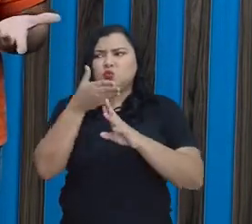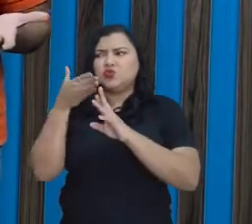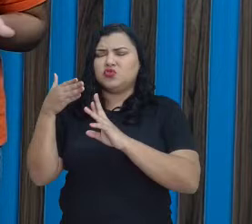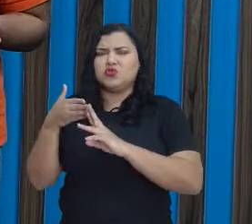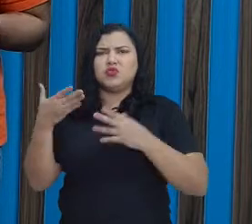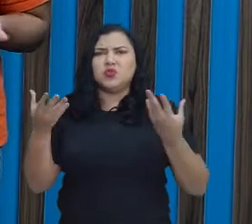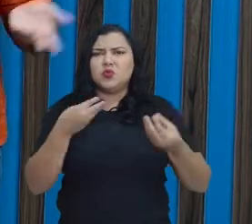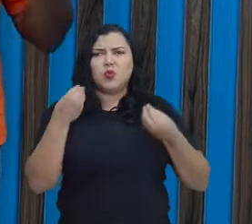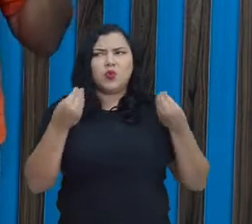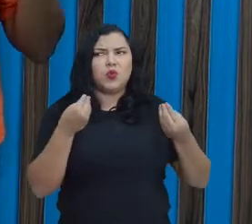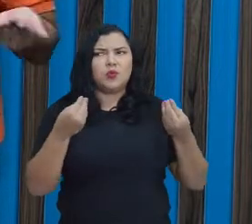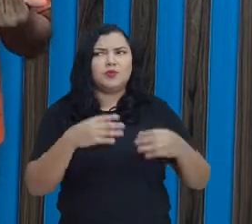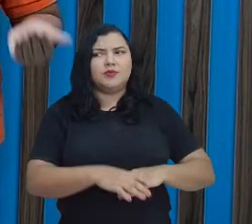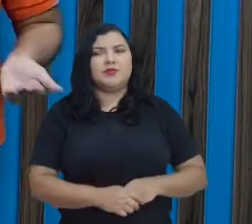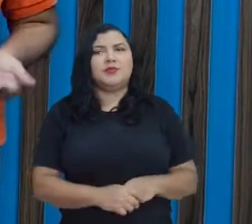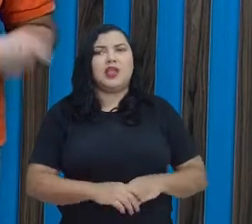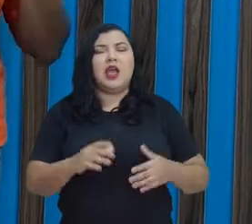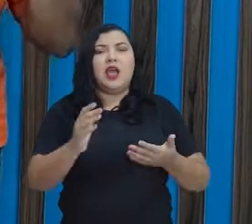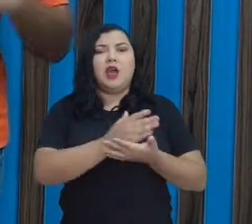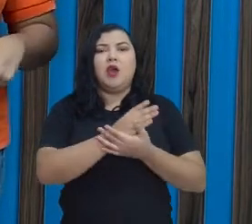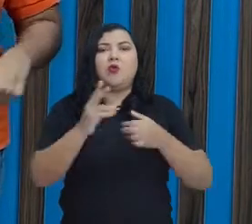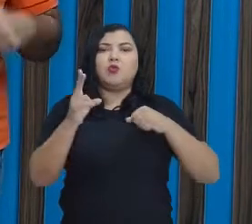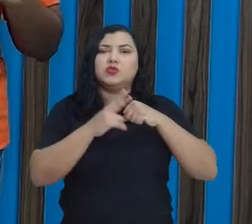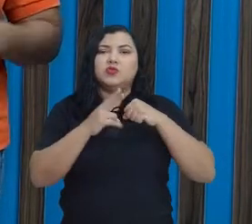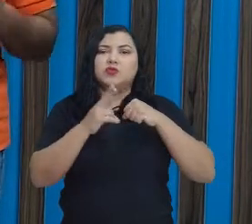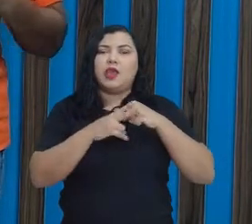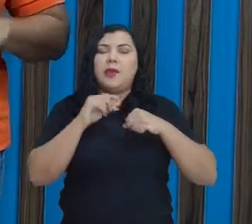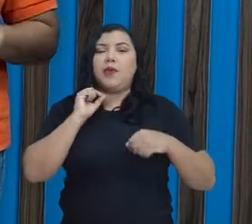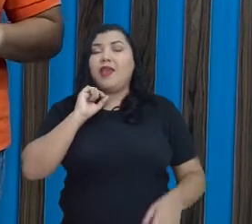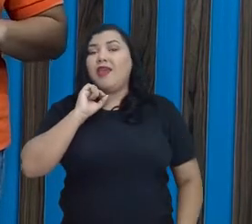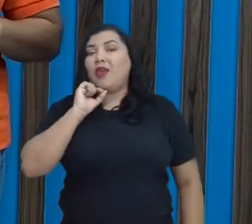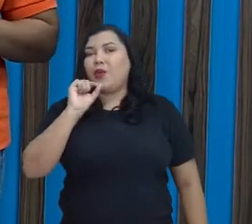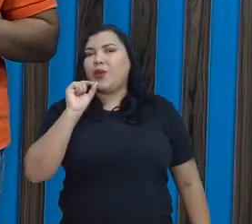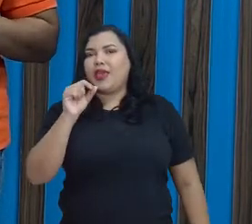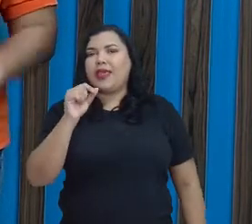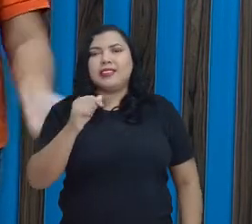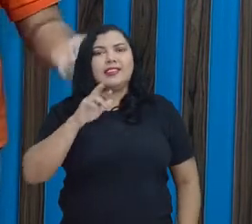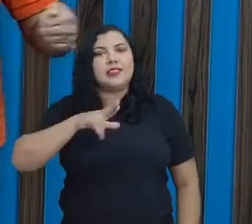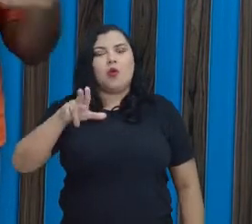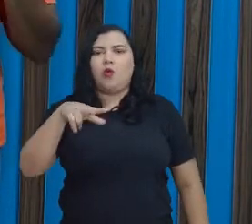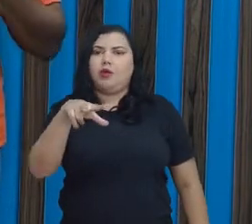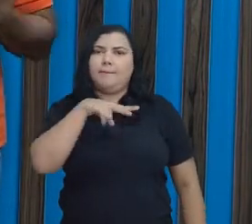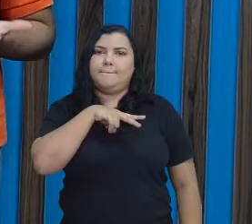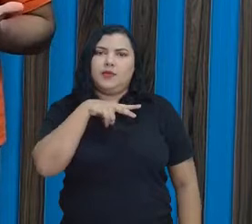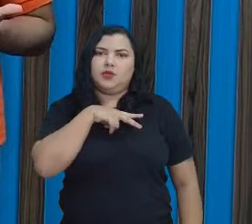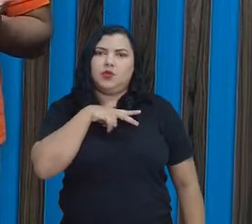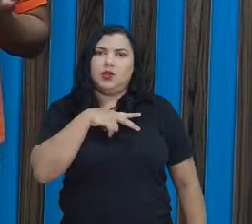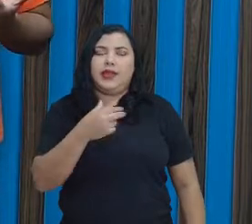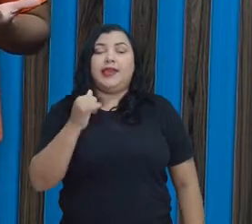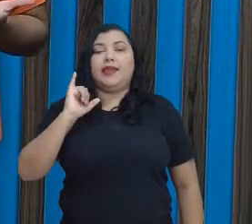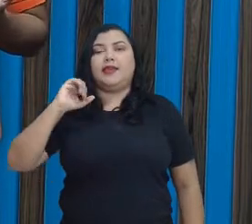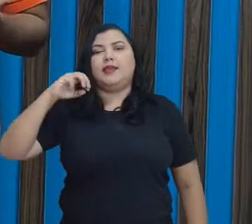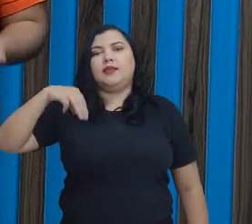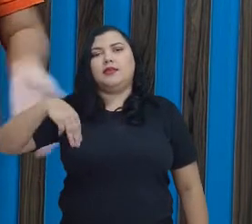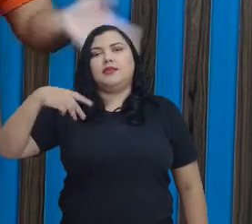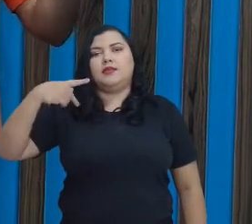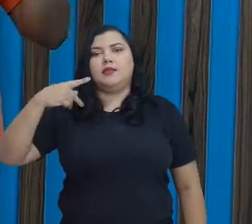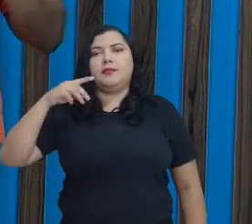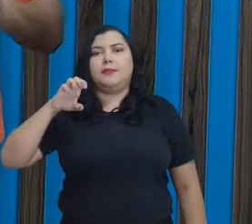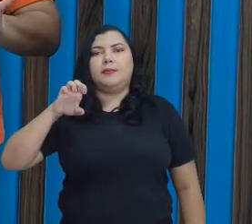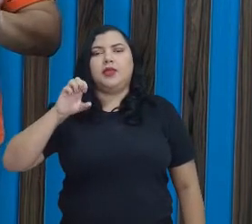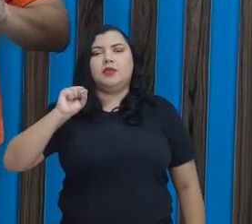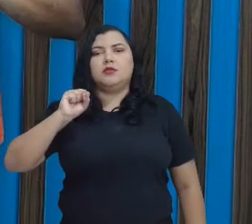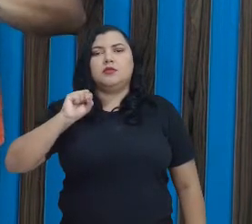sujeito? Alguns verbos, eles são impessoais. E o que é que são verbos impessoais?